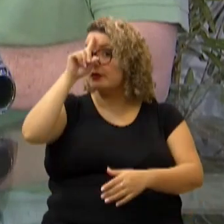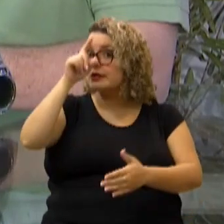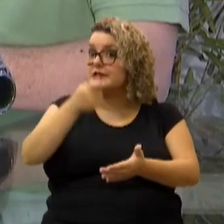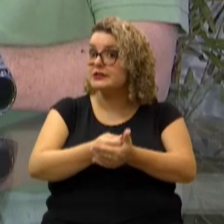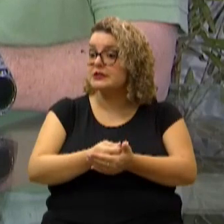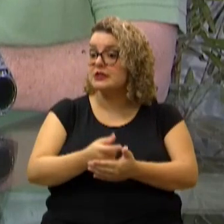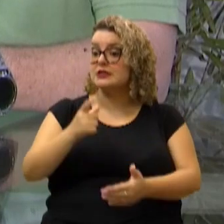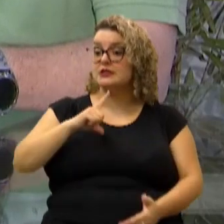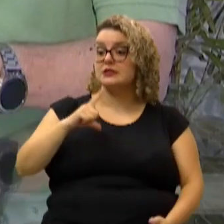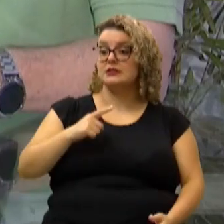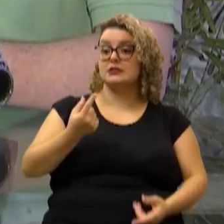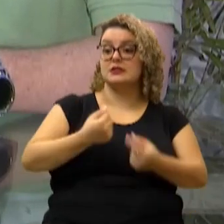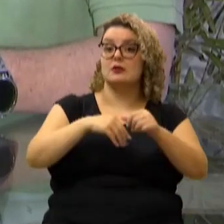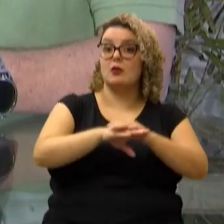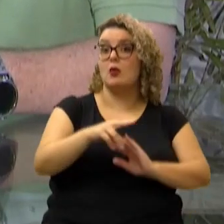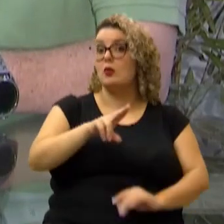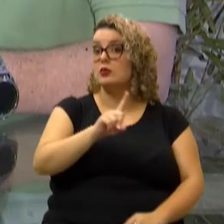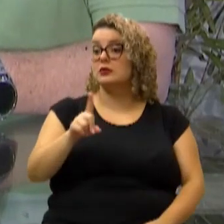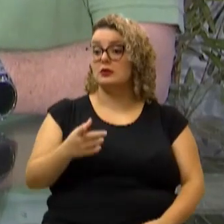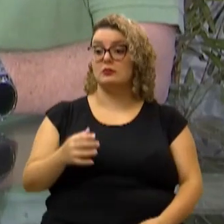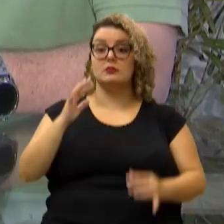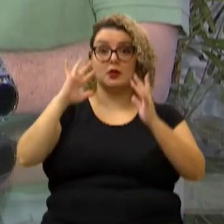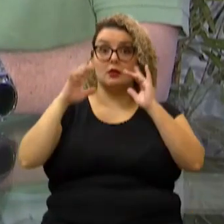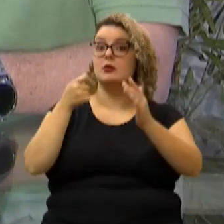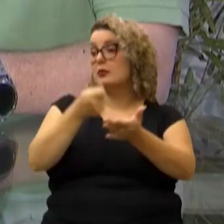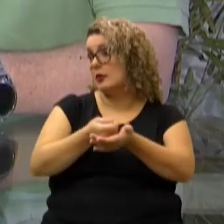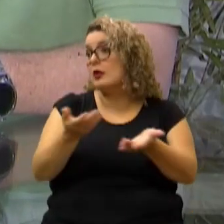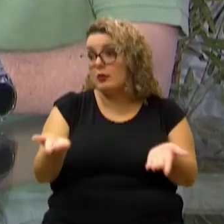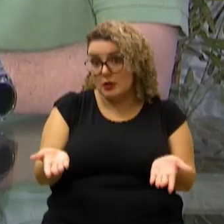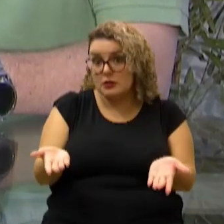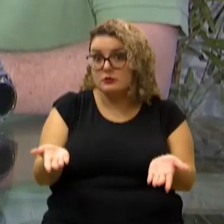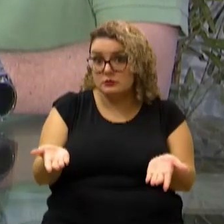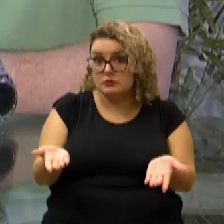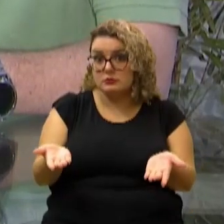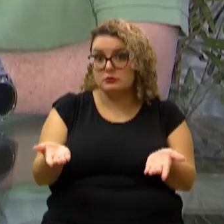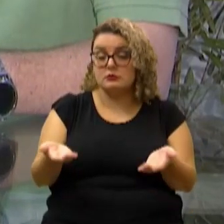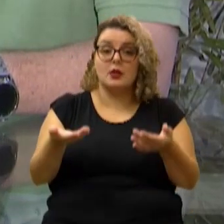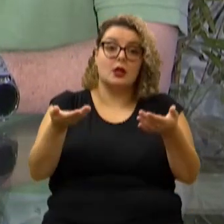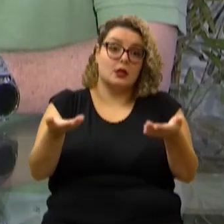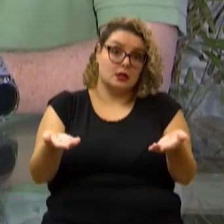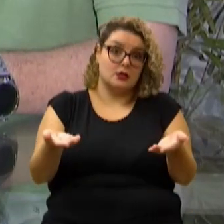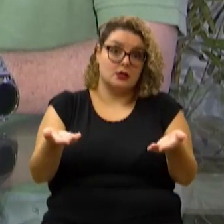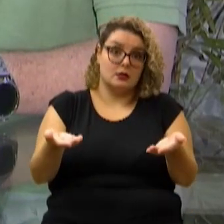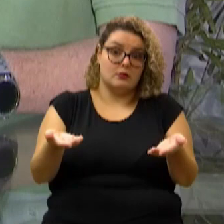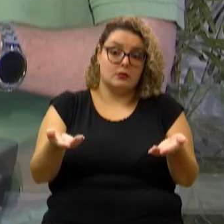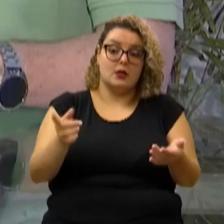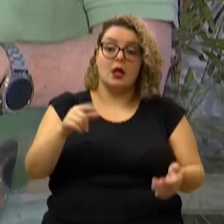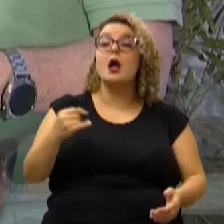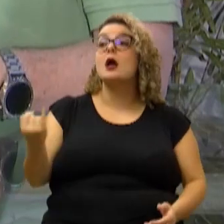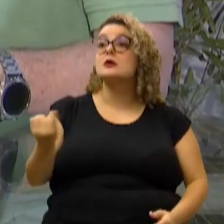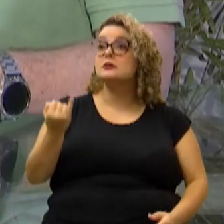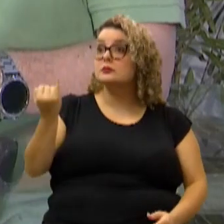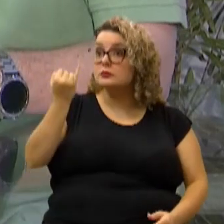que vai definir se você tem reservas ou não para realizar os seus sonhos então é fundamental